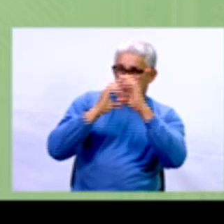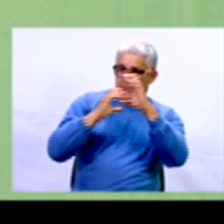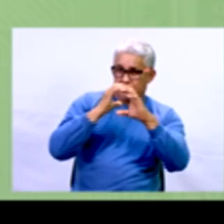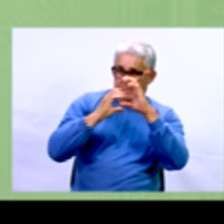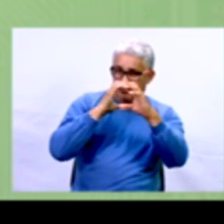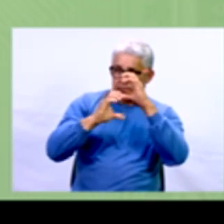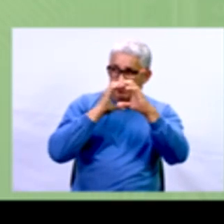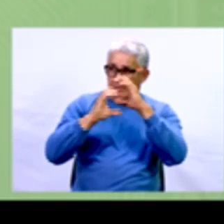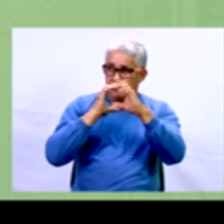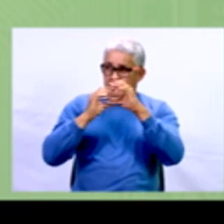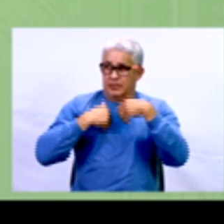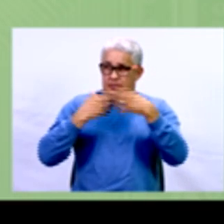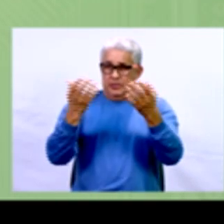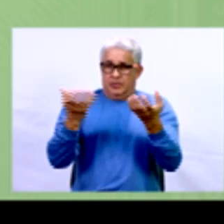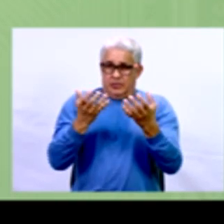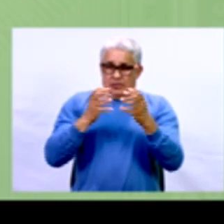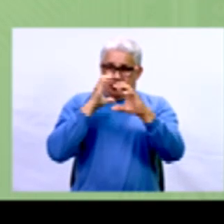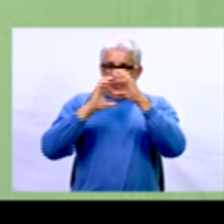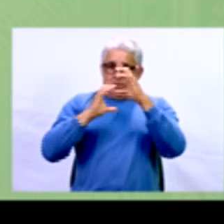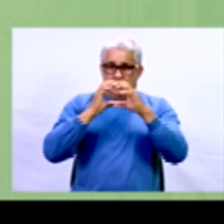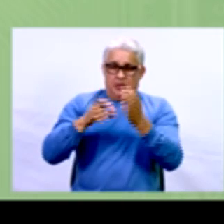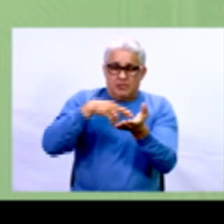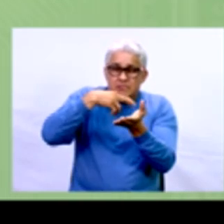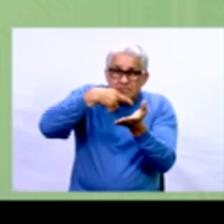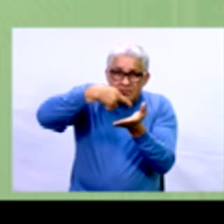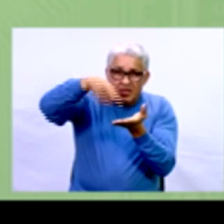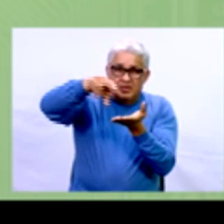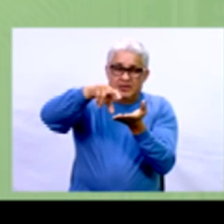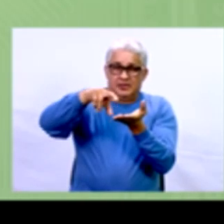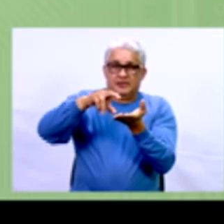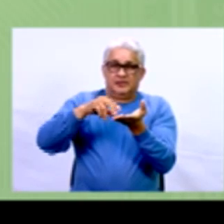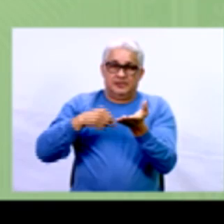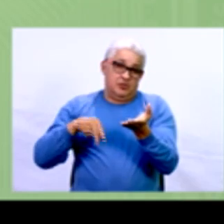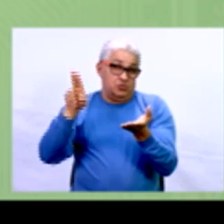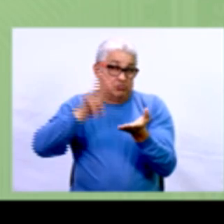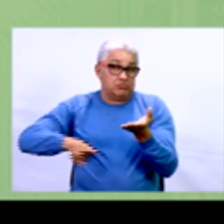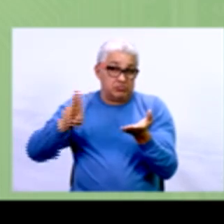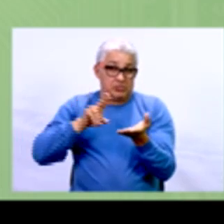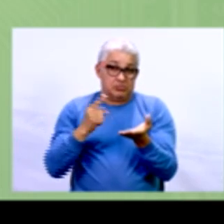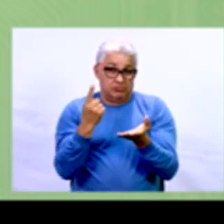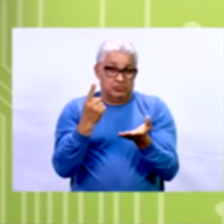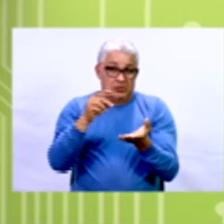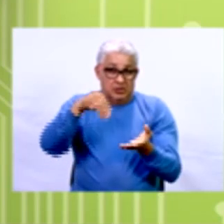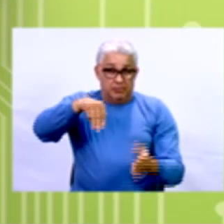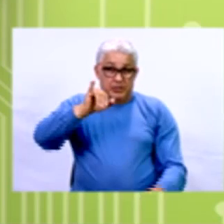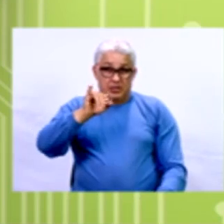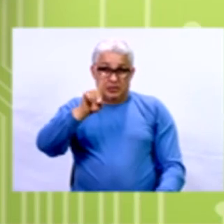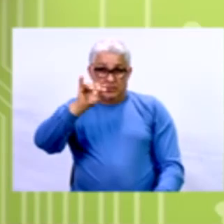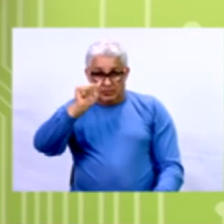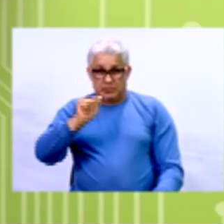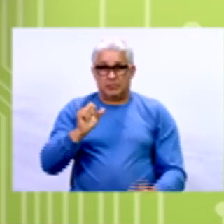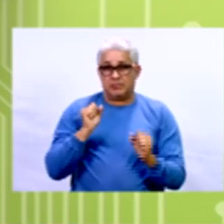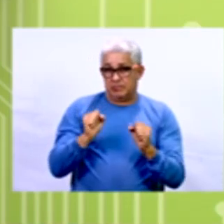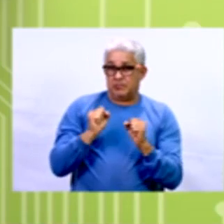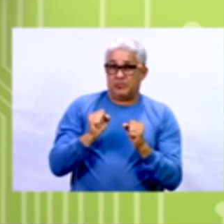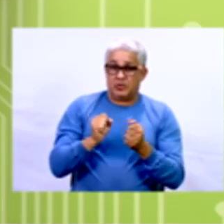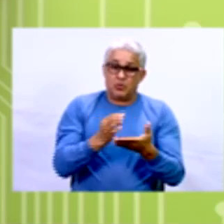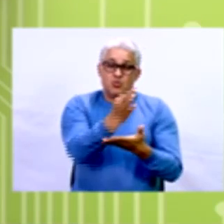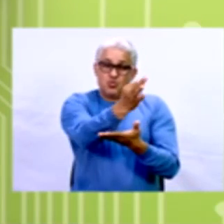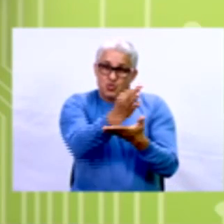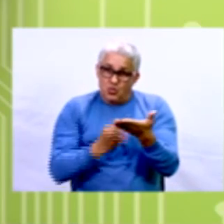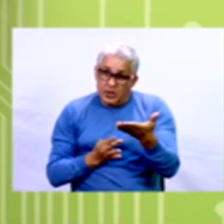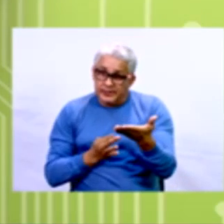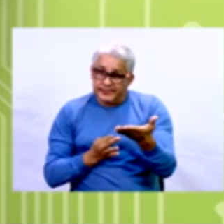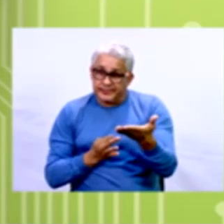quero me comunicar, a mensagem que eu quero passar, eu preciso utilizar uma mídia, que pode ser um texto